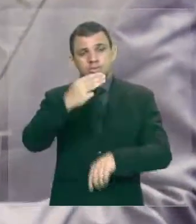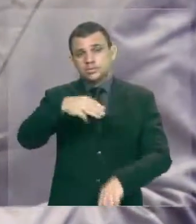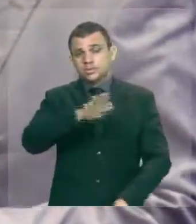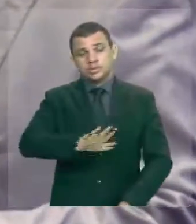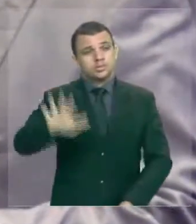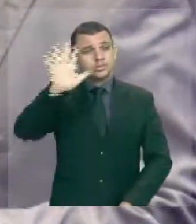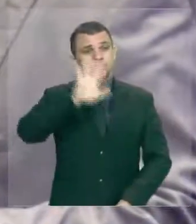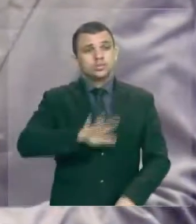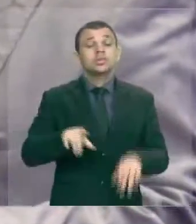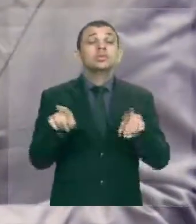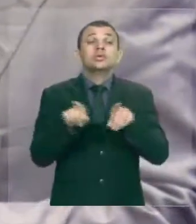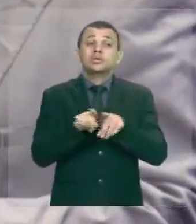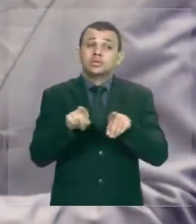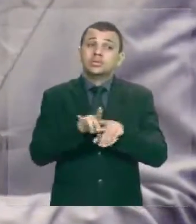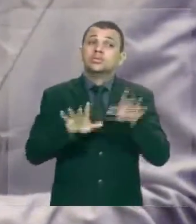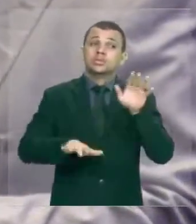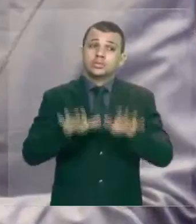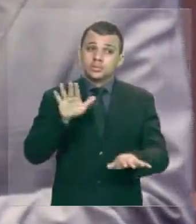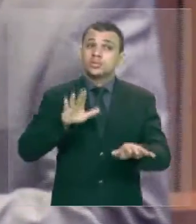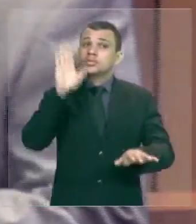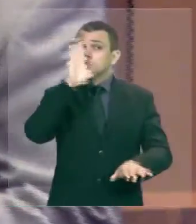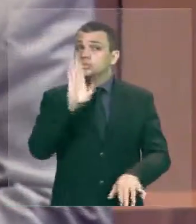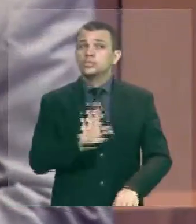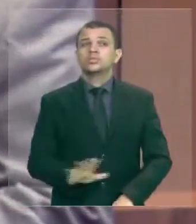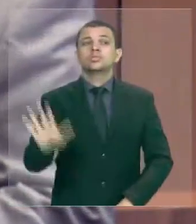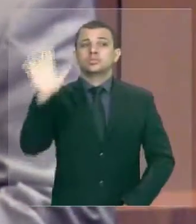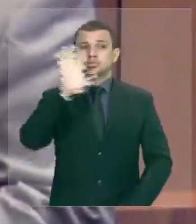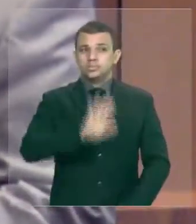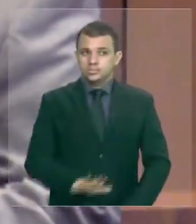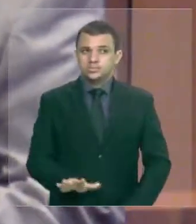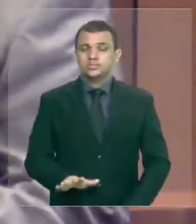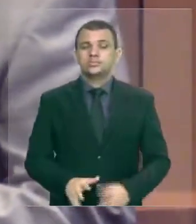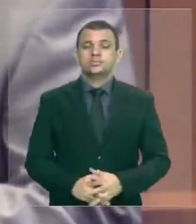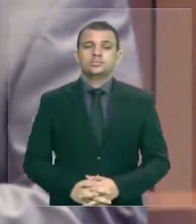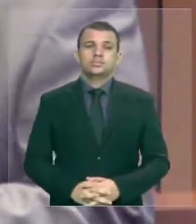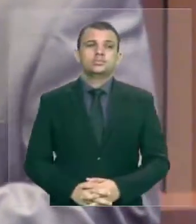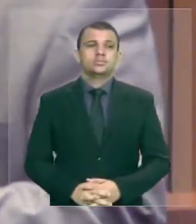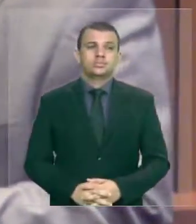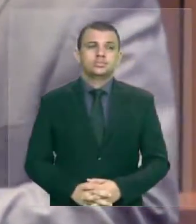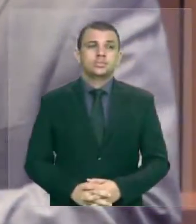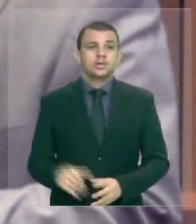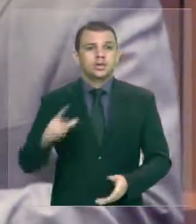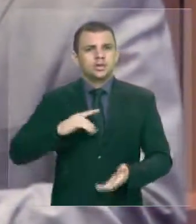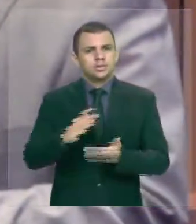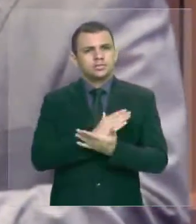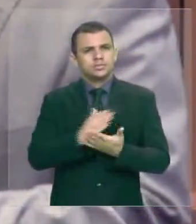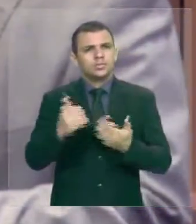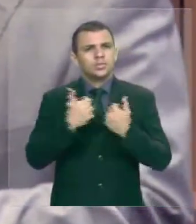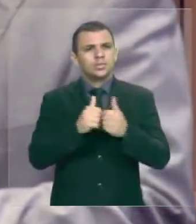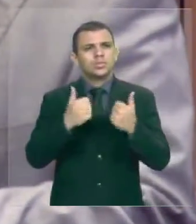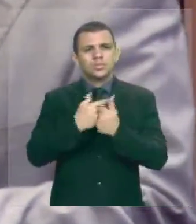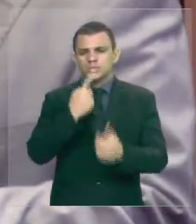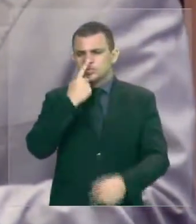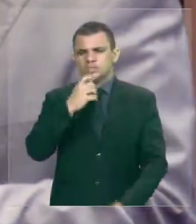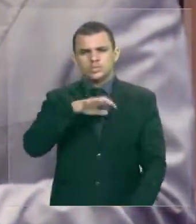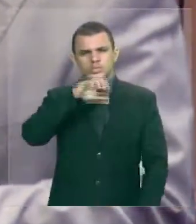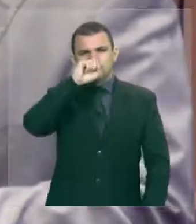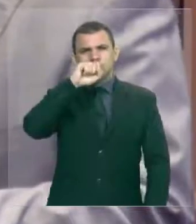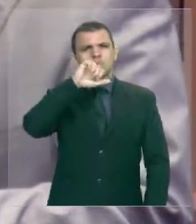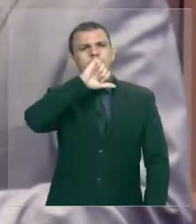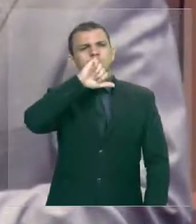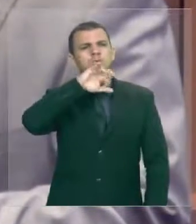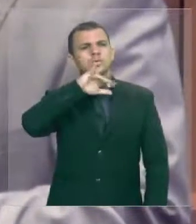e talvez do Brasil. Há ônibus que fedem, soltam